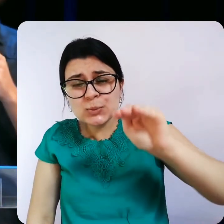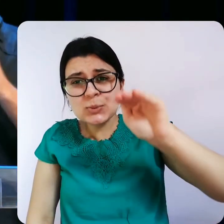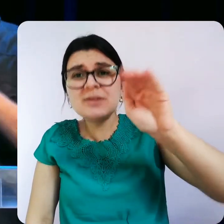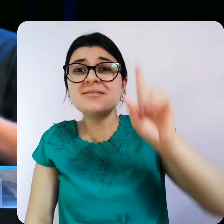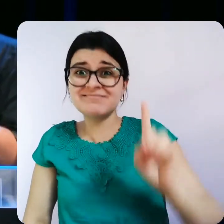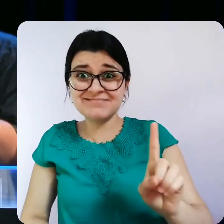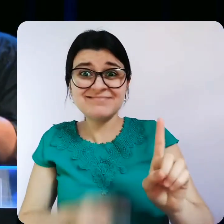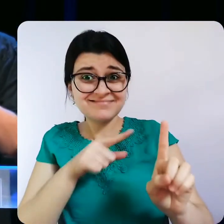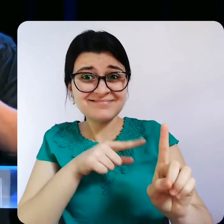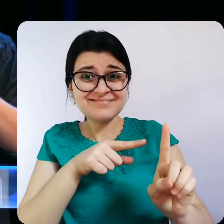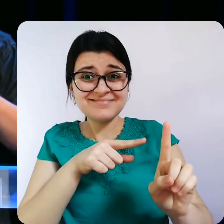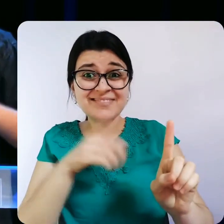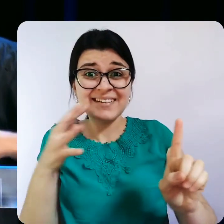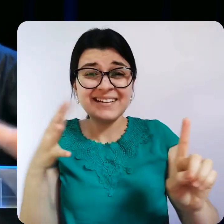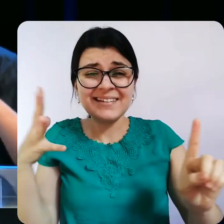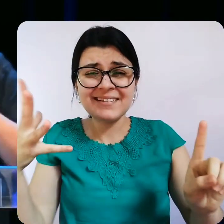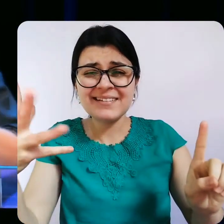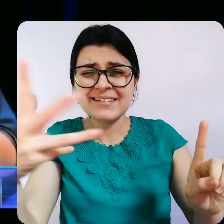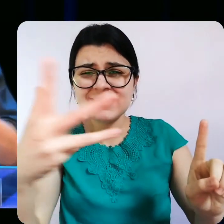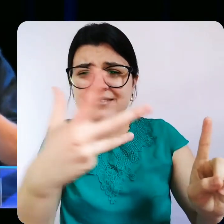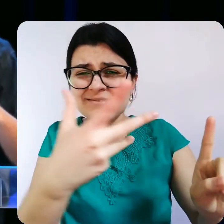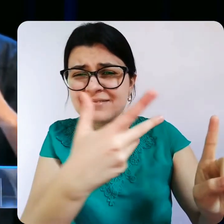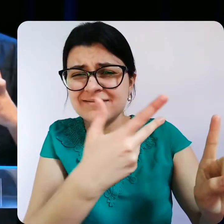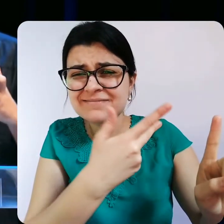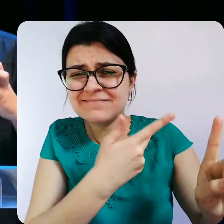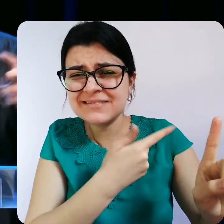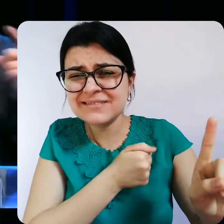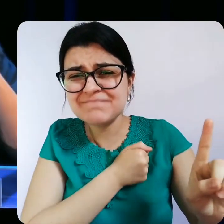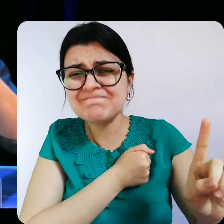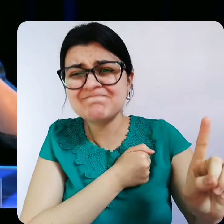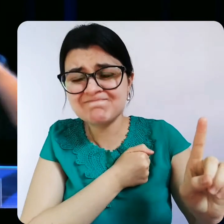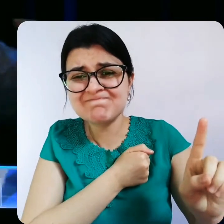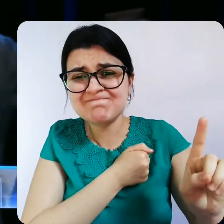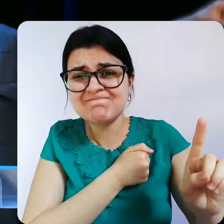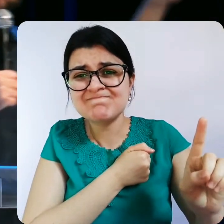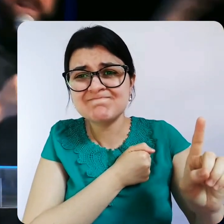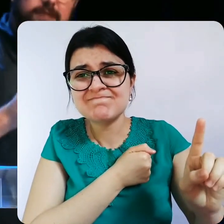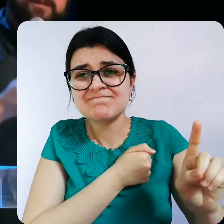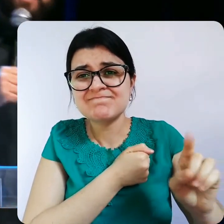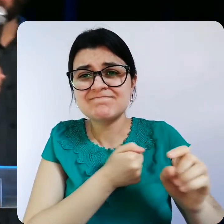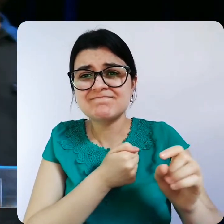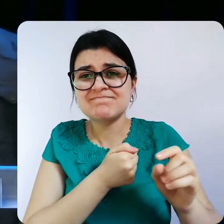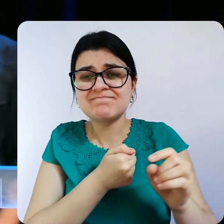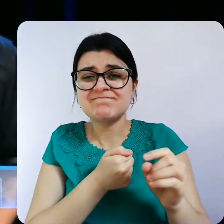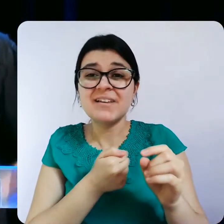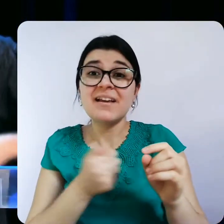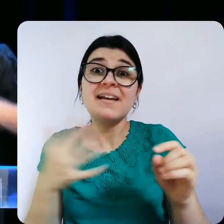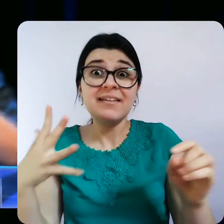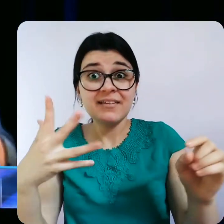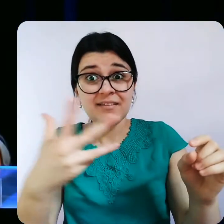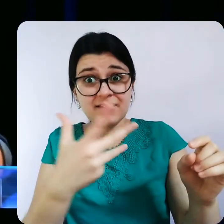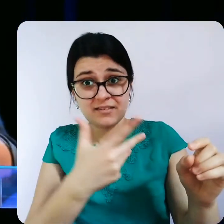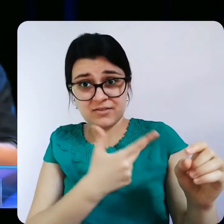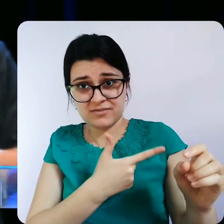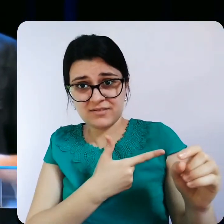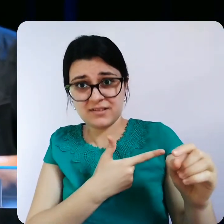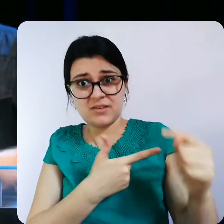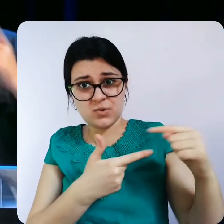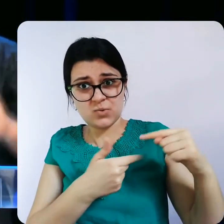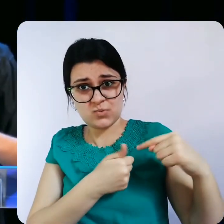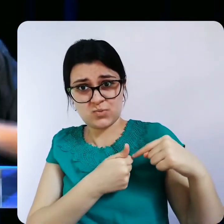resgatar. Aleluia! Essa palavra resgate aqui, Paulo está usando como uma alusão ao mercado de escravos. Esse